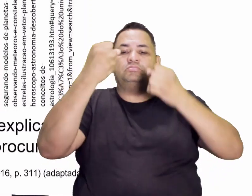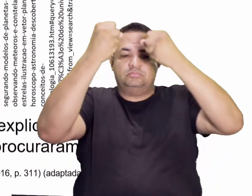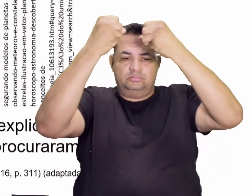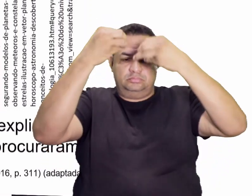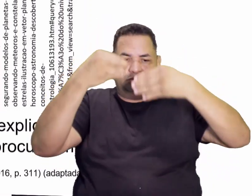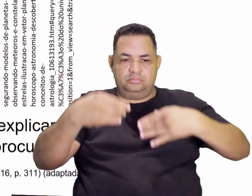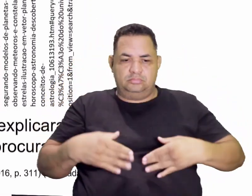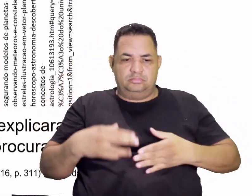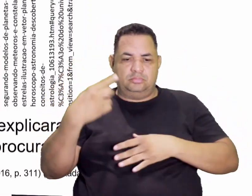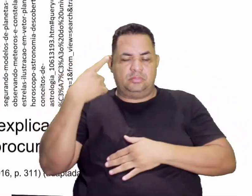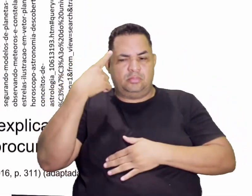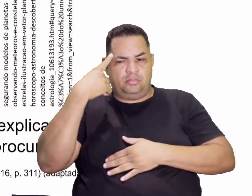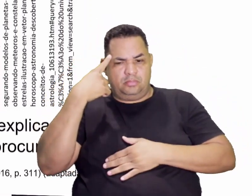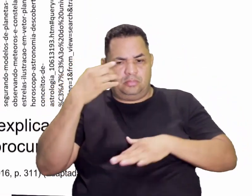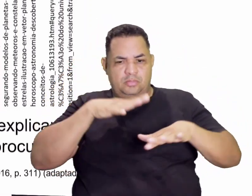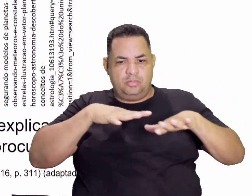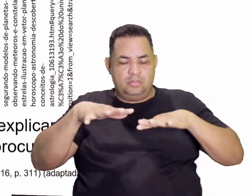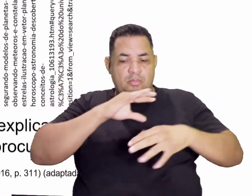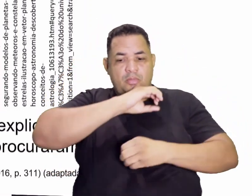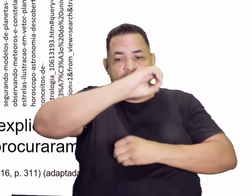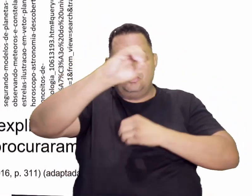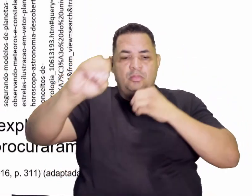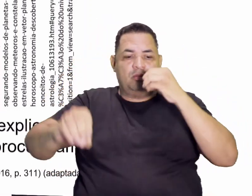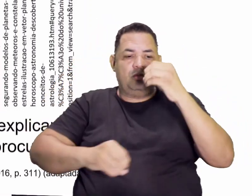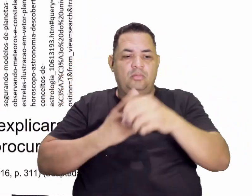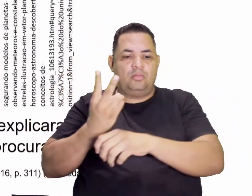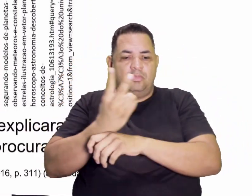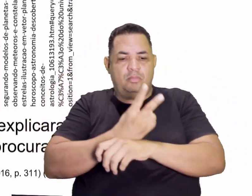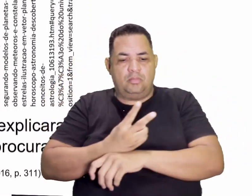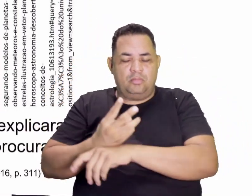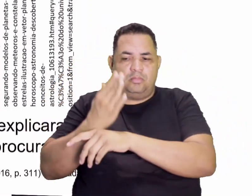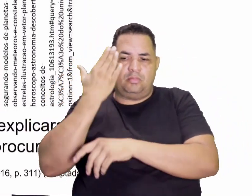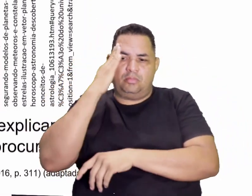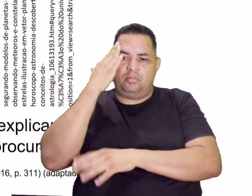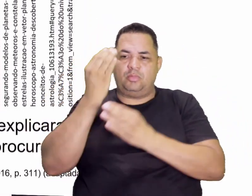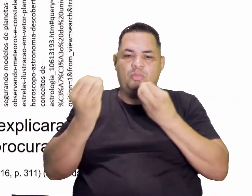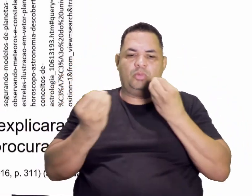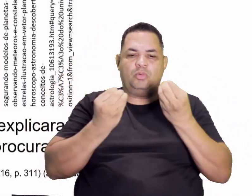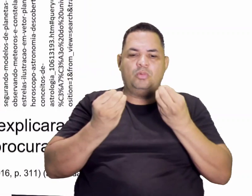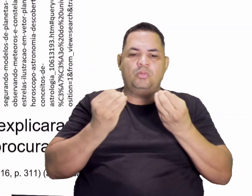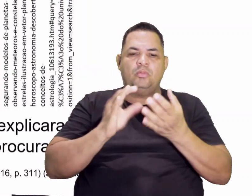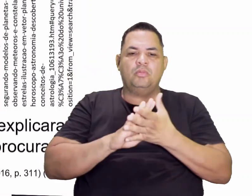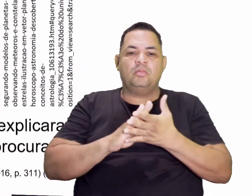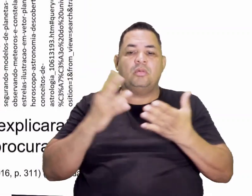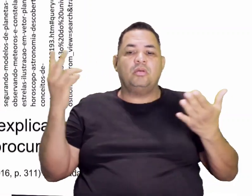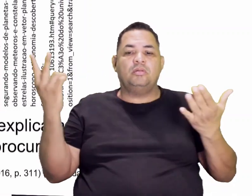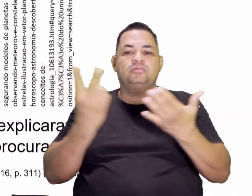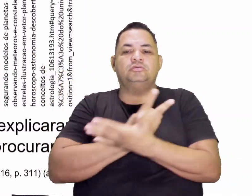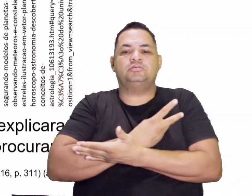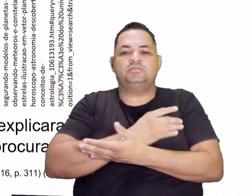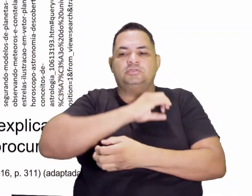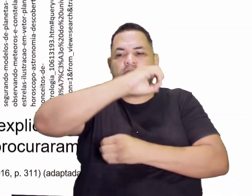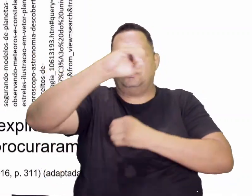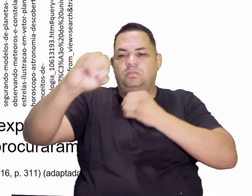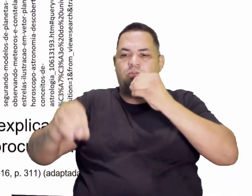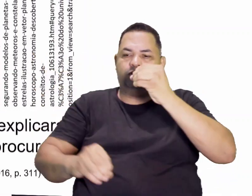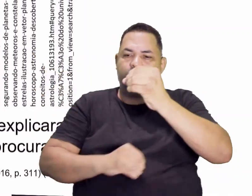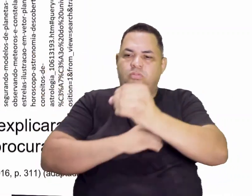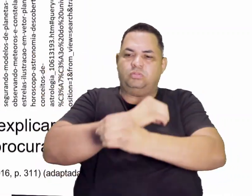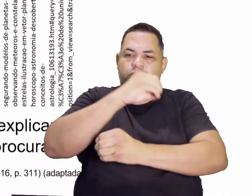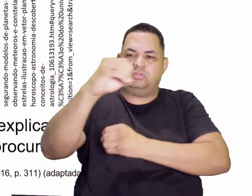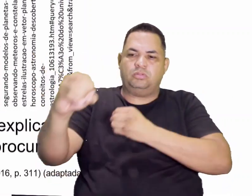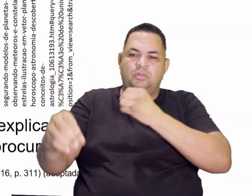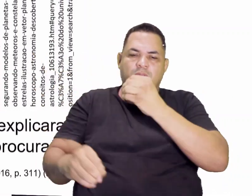né, racionalmente o movimento dos astros e procuraram entender a natureza do cosmos. Então tá aqui, ó, mais uma